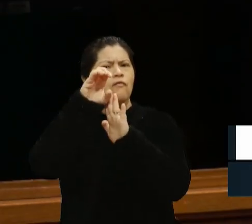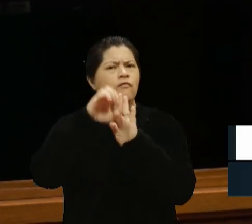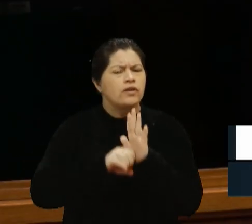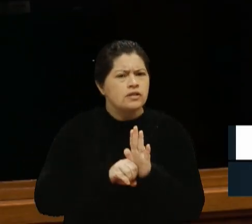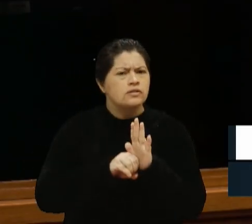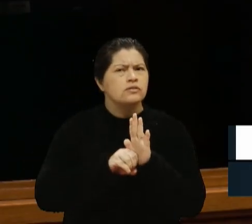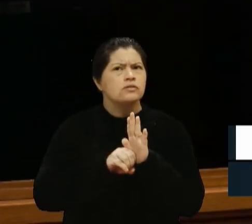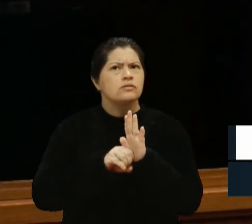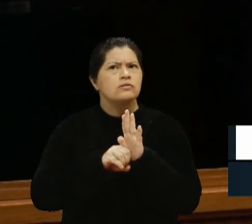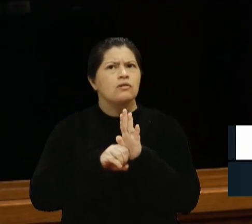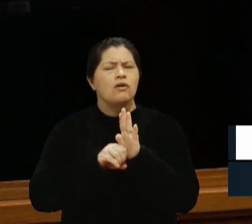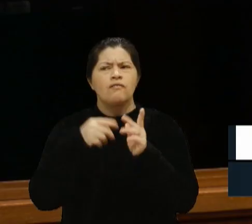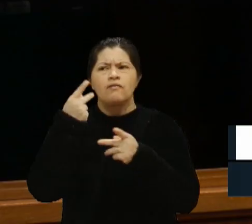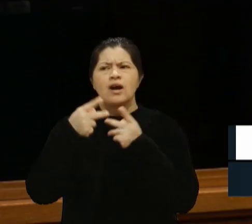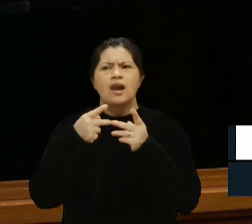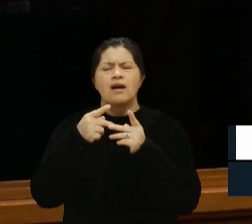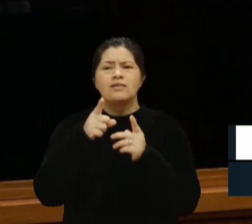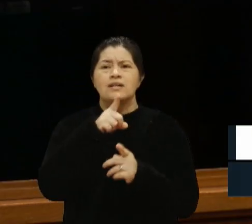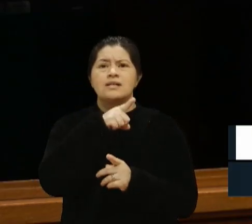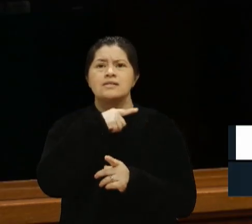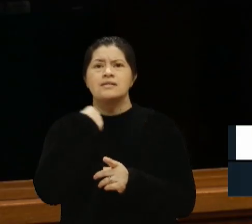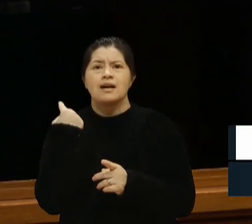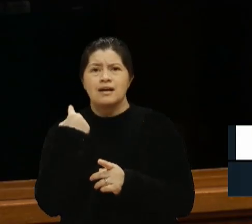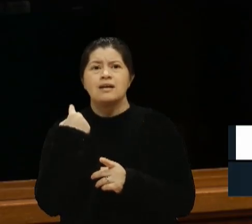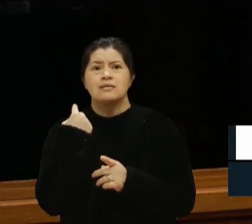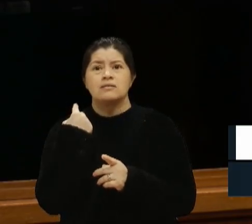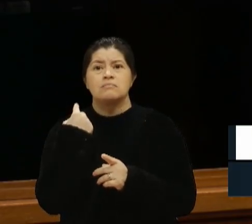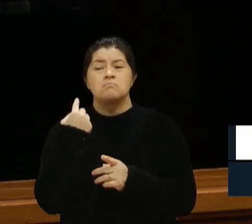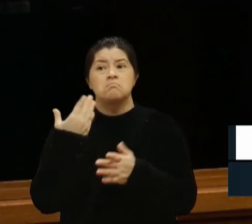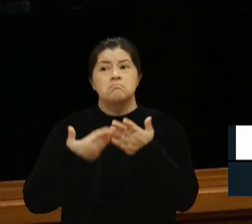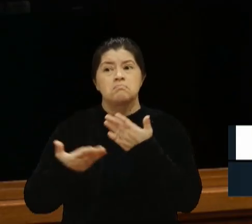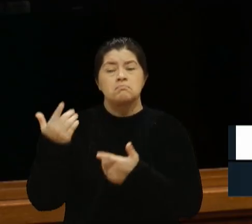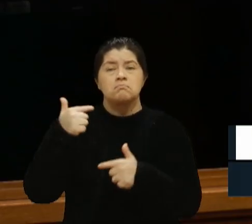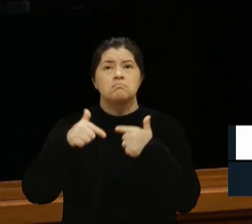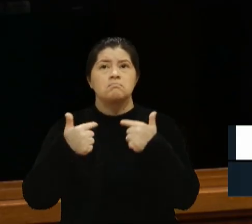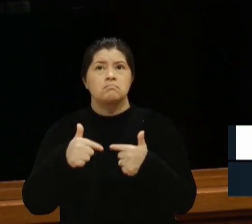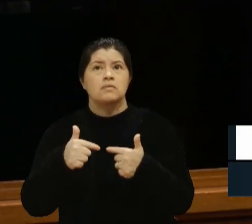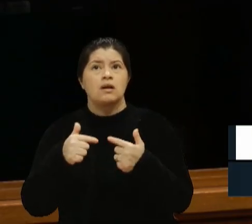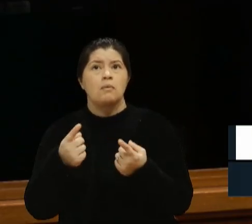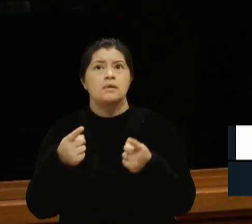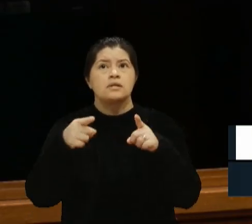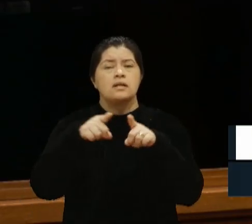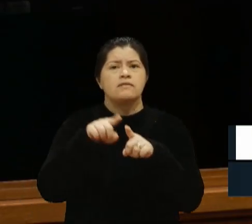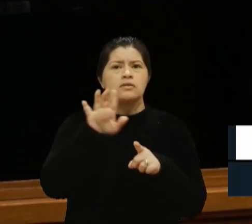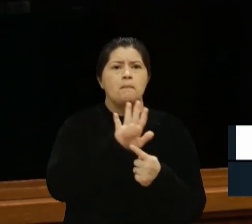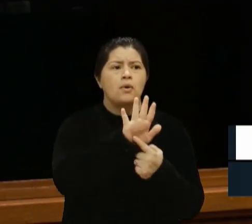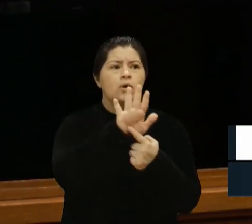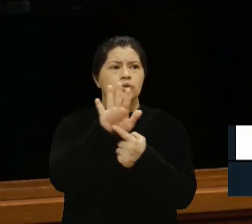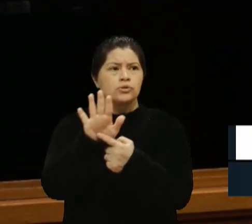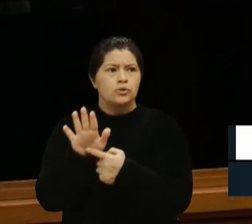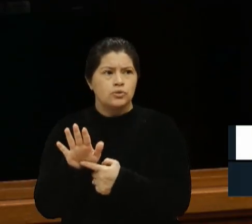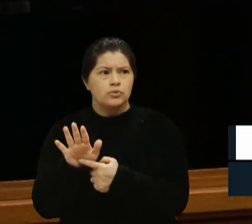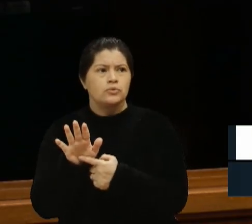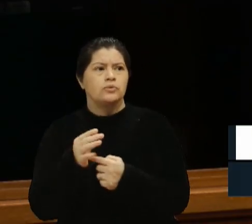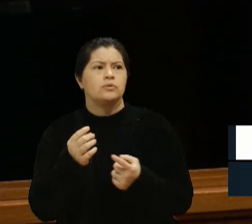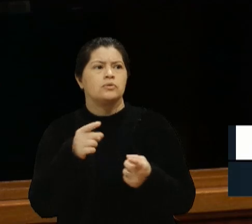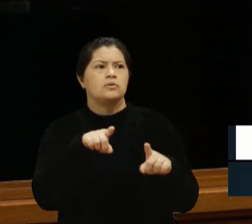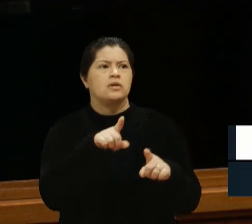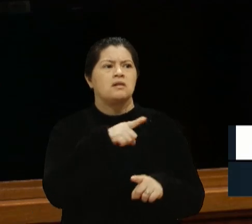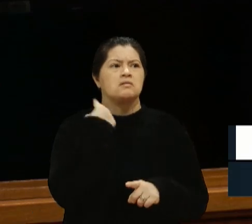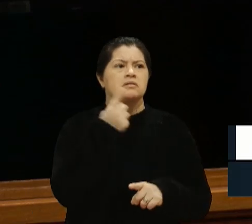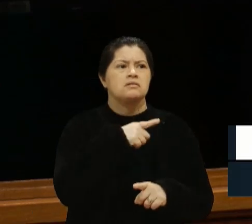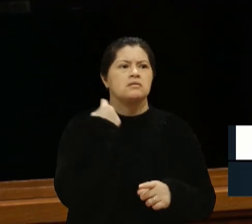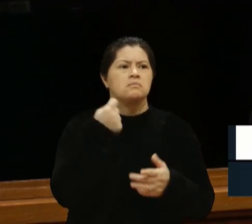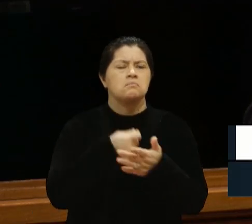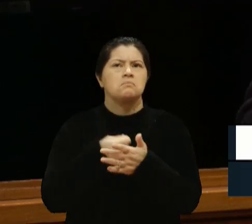que falava sobre o atraso do repasse aos serviços de convivência, as parcerias que o senhor apresentou. Nós temos mais de 700 trabalhadores